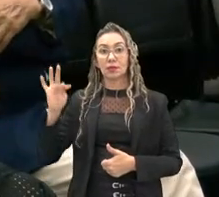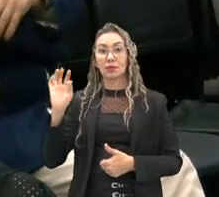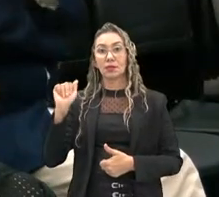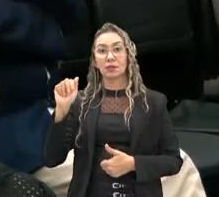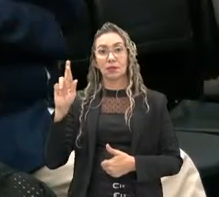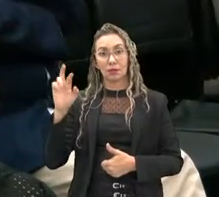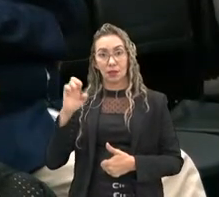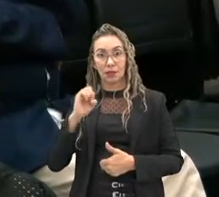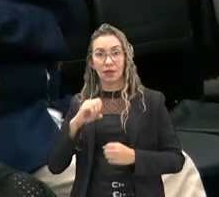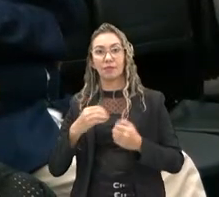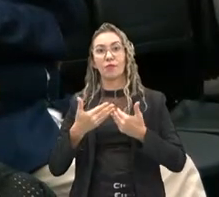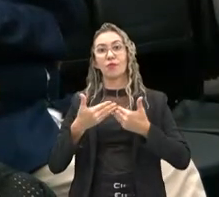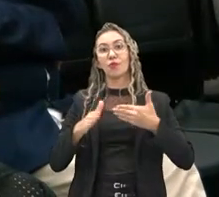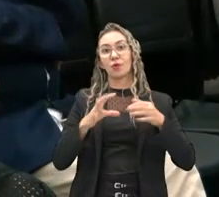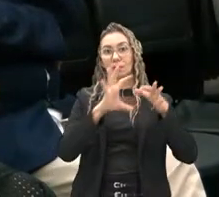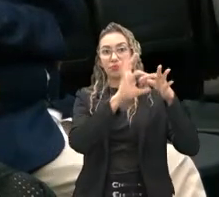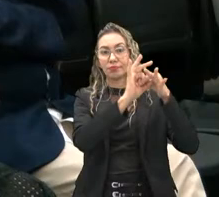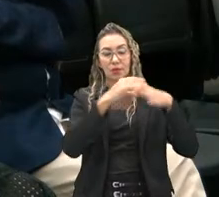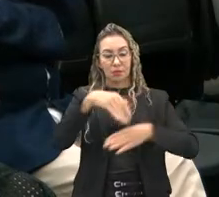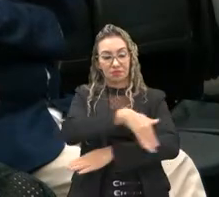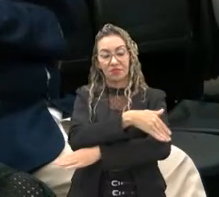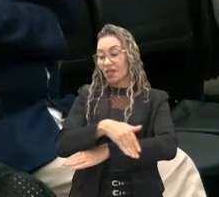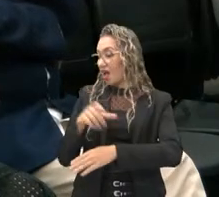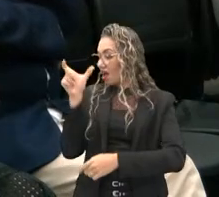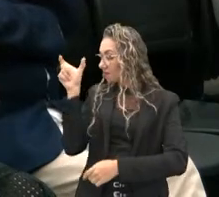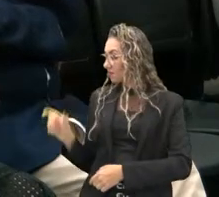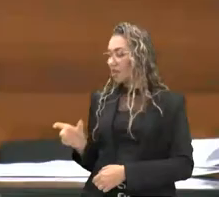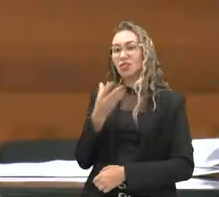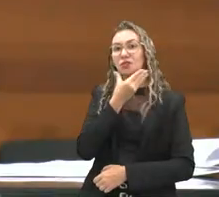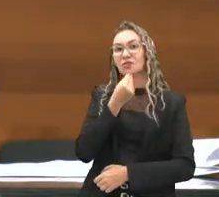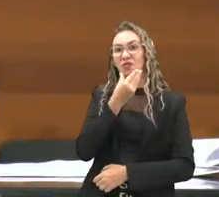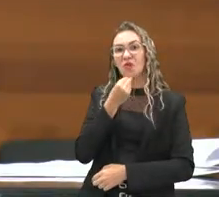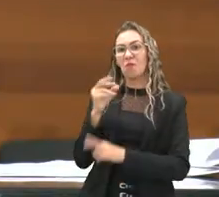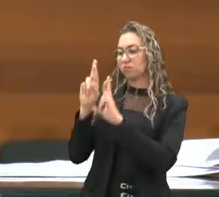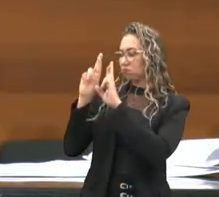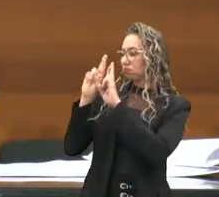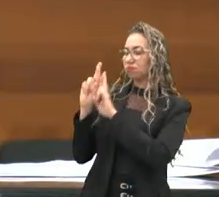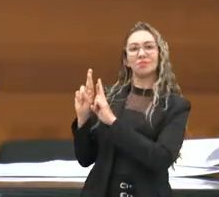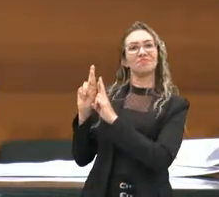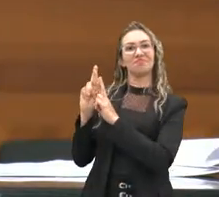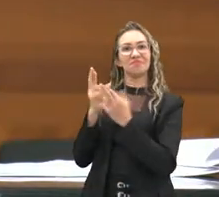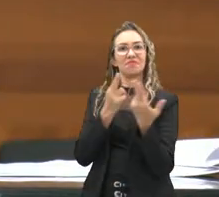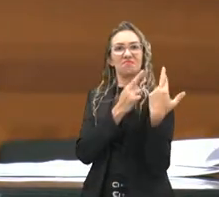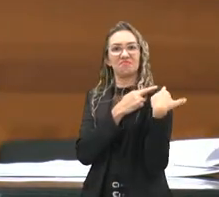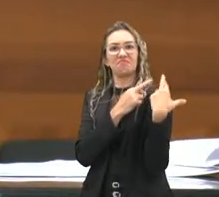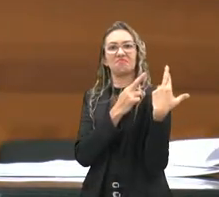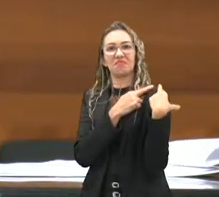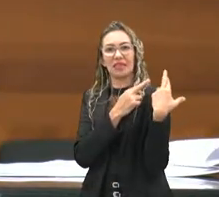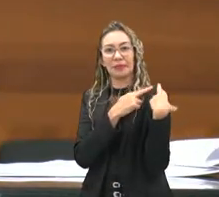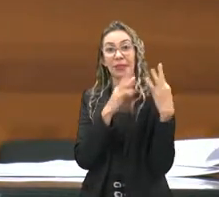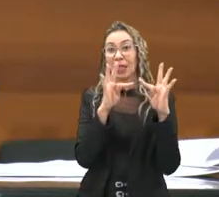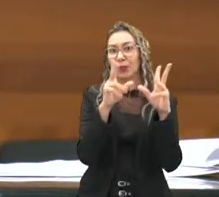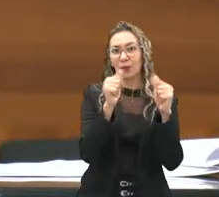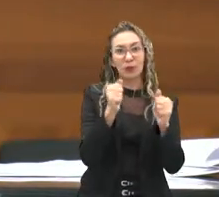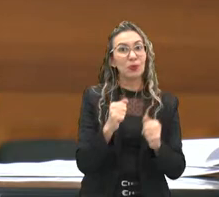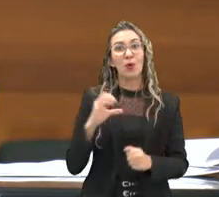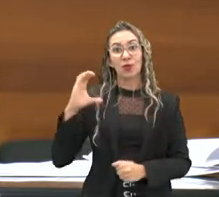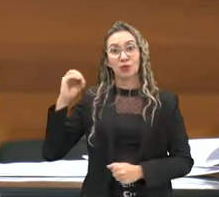respeitado nos governos que sucederam a João Goulart, Castelo Branco, Costa e Silva,